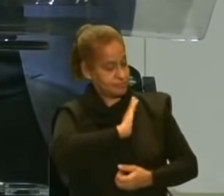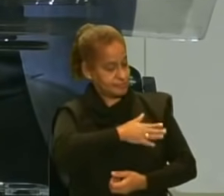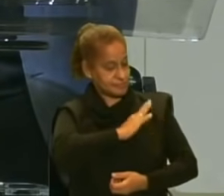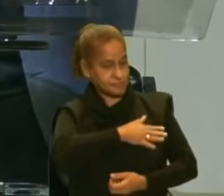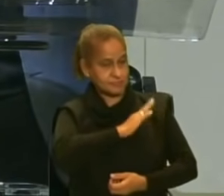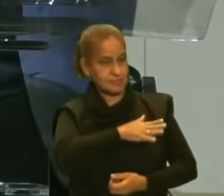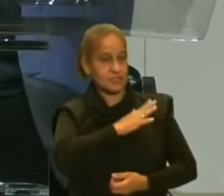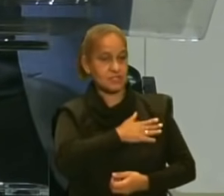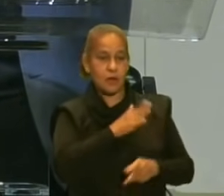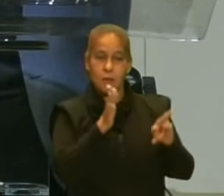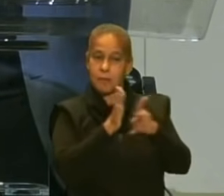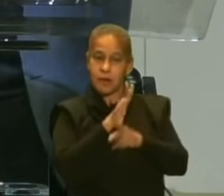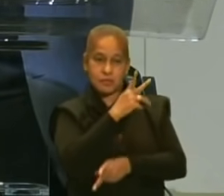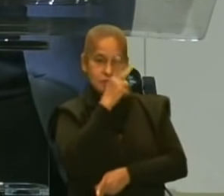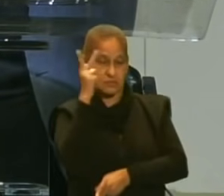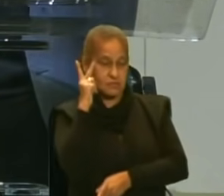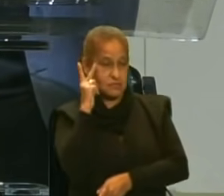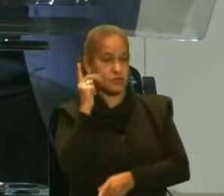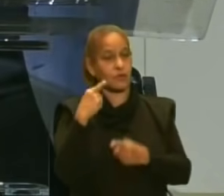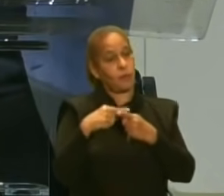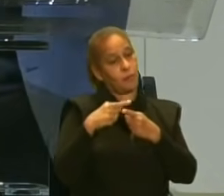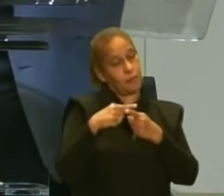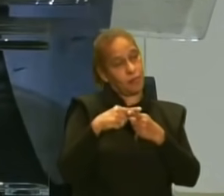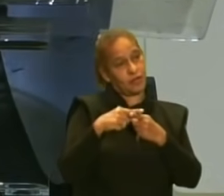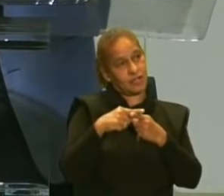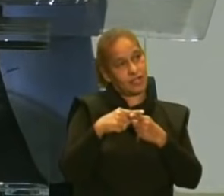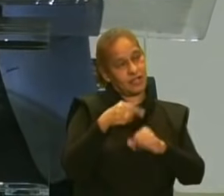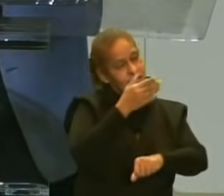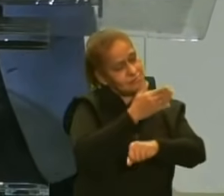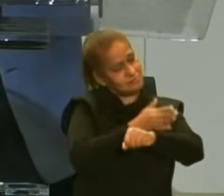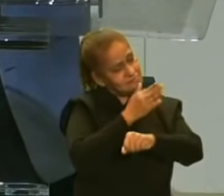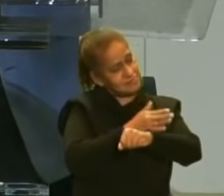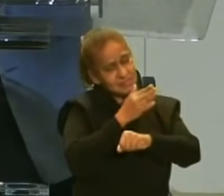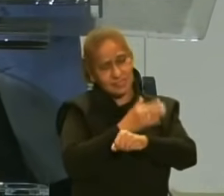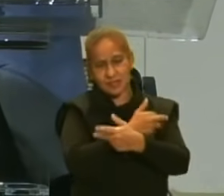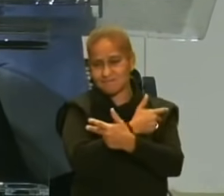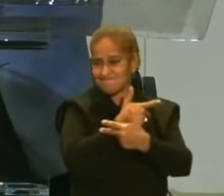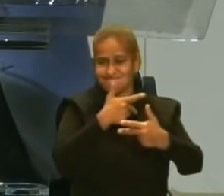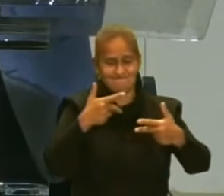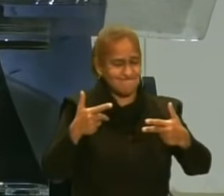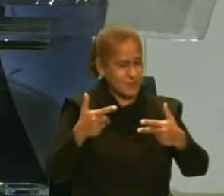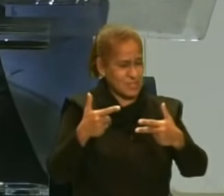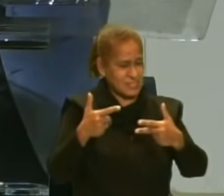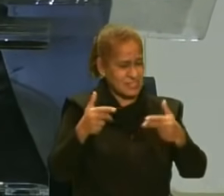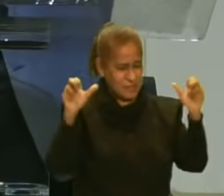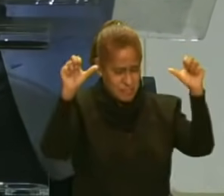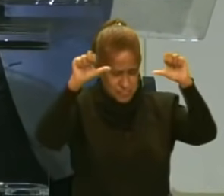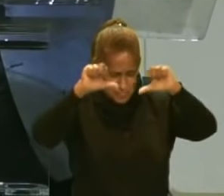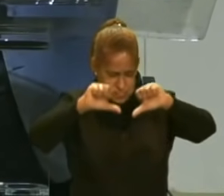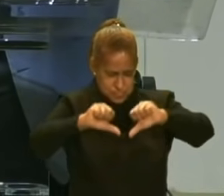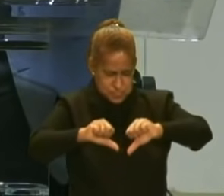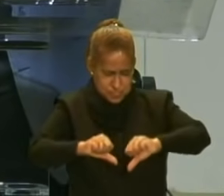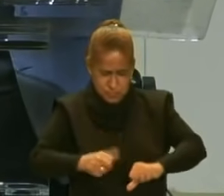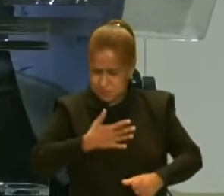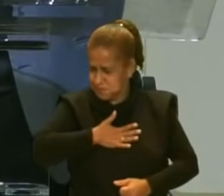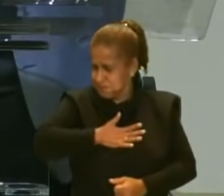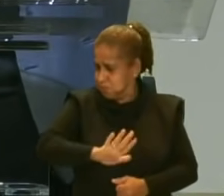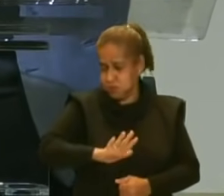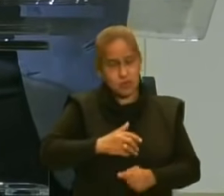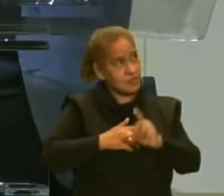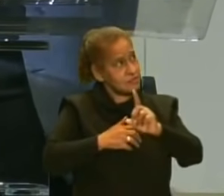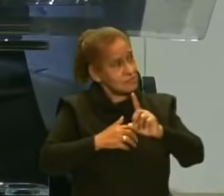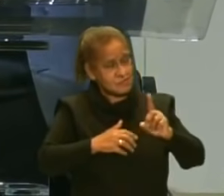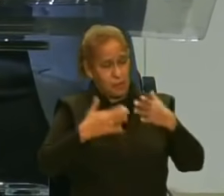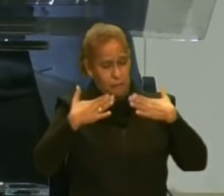coração. Como resultado, praticaram entre si coisas desprezíveis e degradantes com o